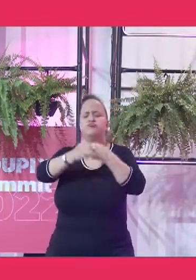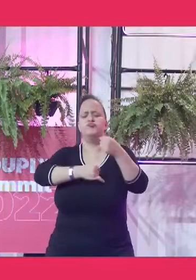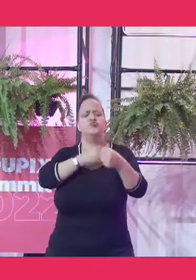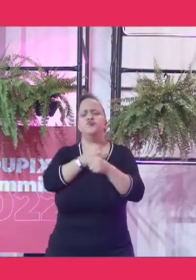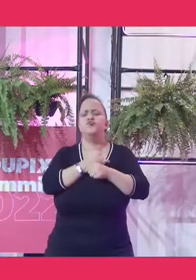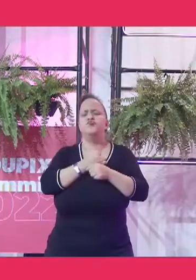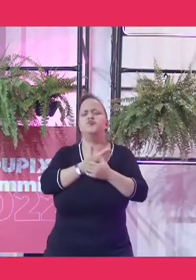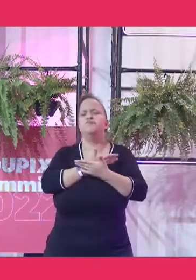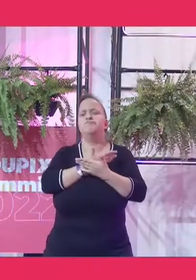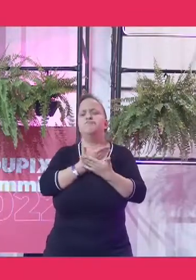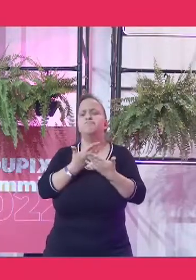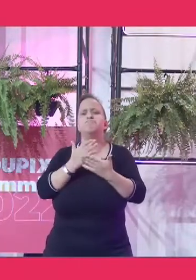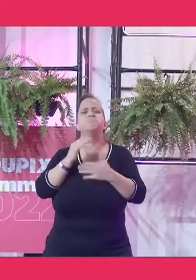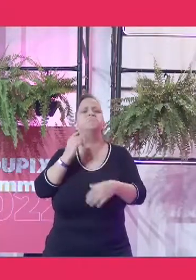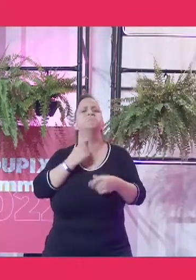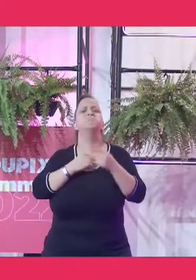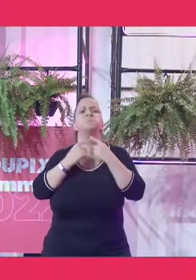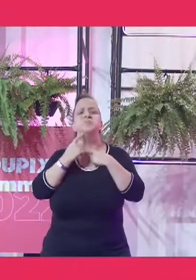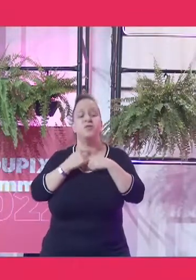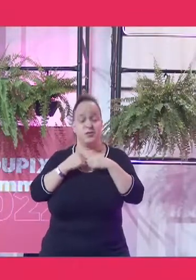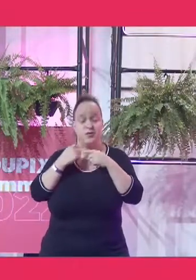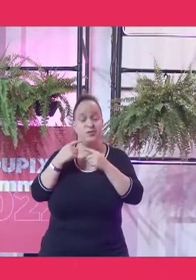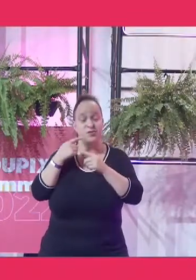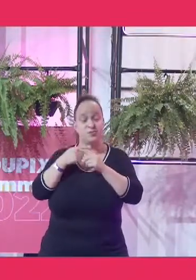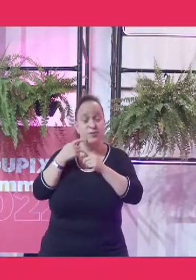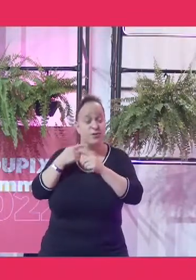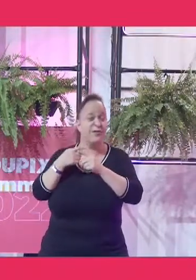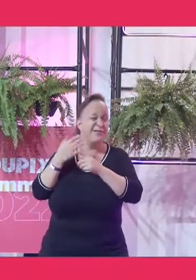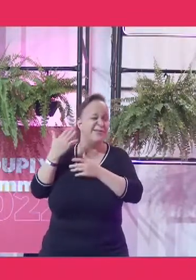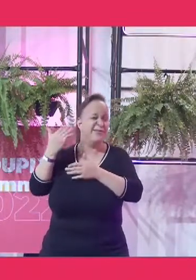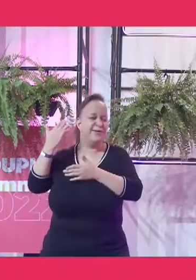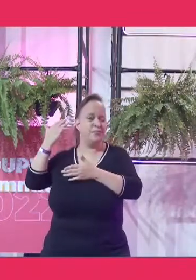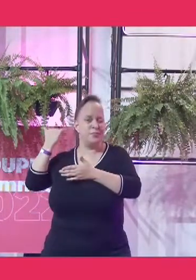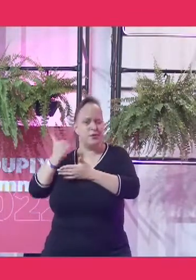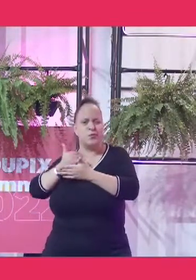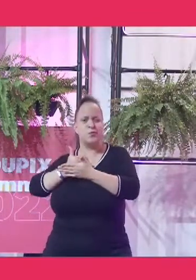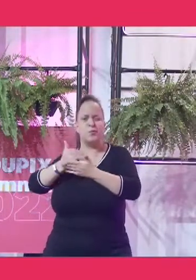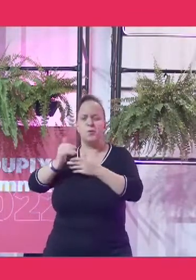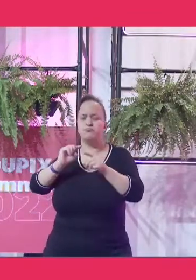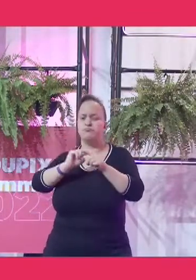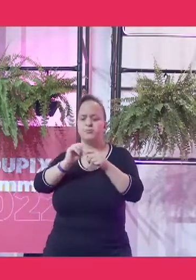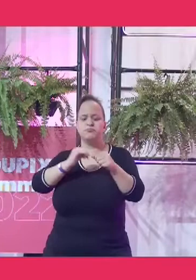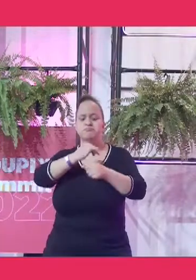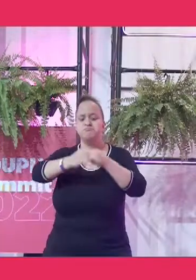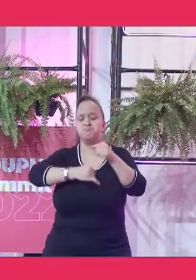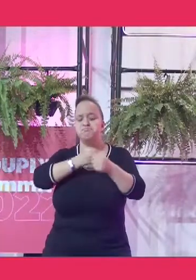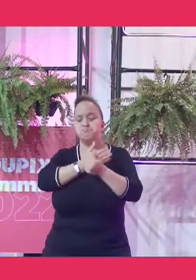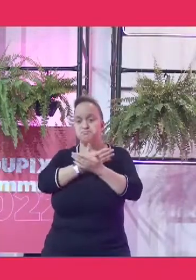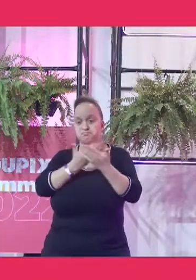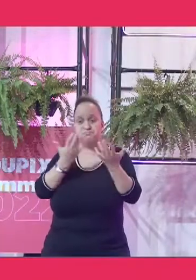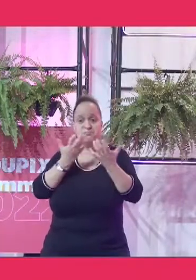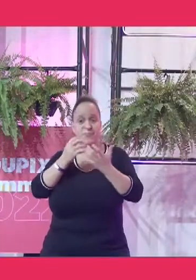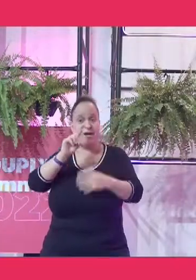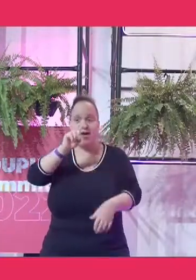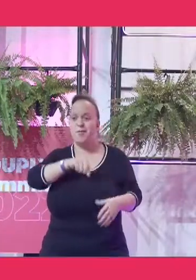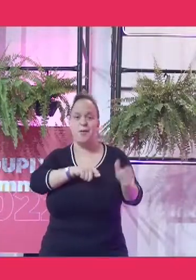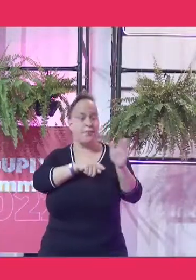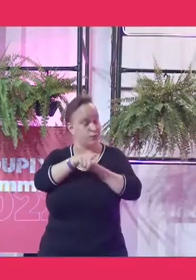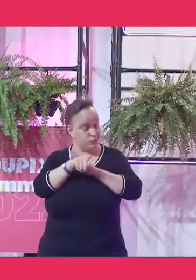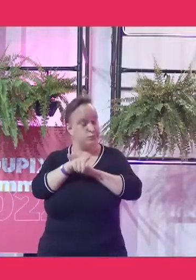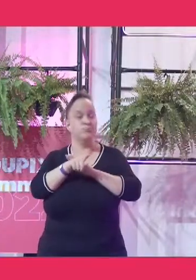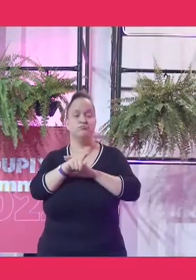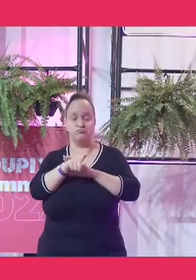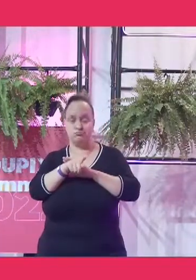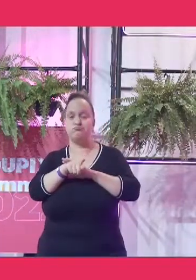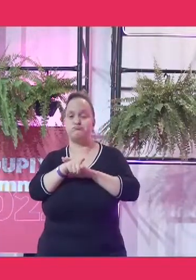quer? Porque a gente puxou essa conversa, né, mas a internet que a gente quer, ela é uma pergunta. Né, ela